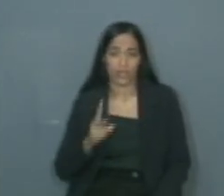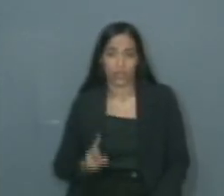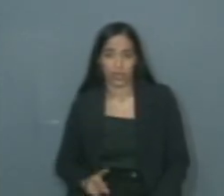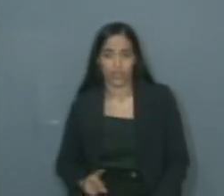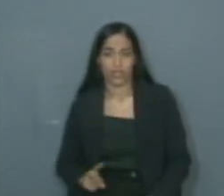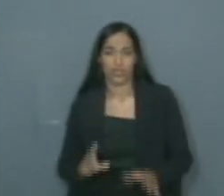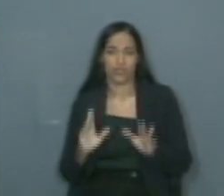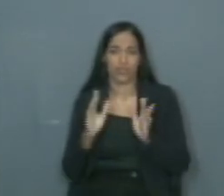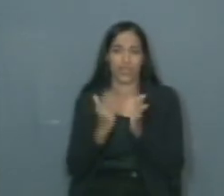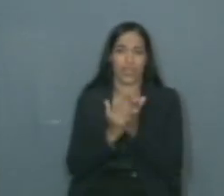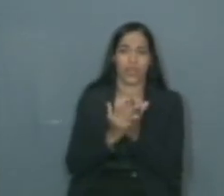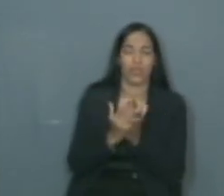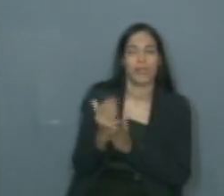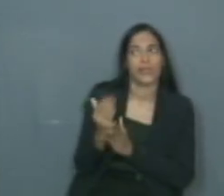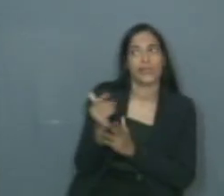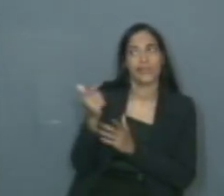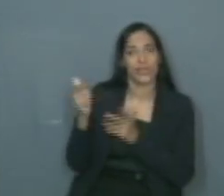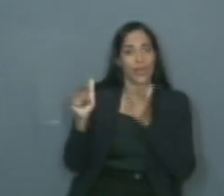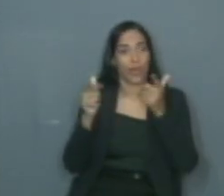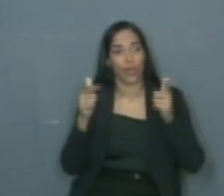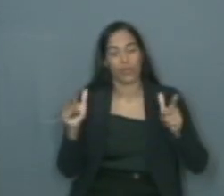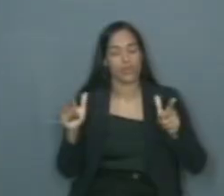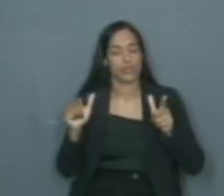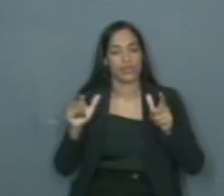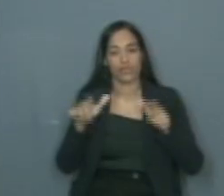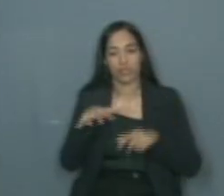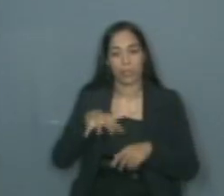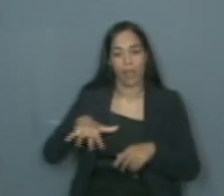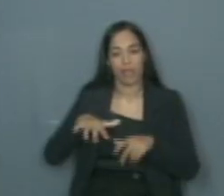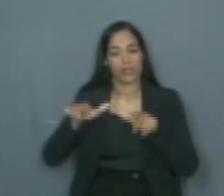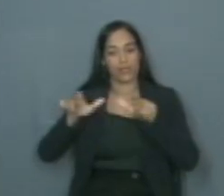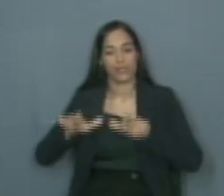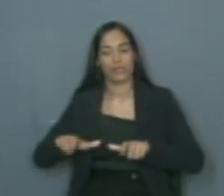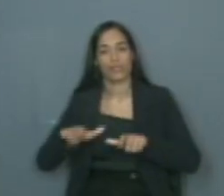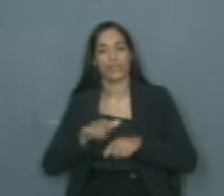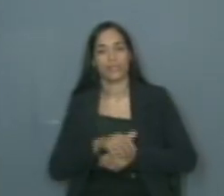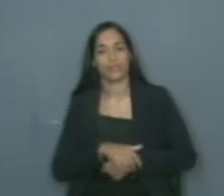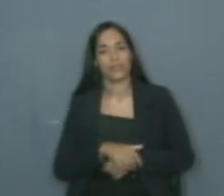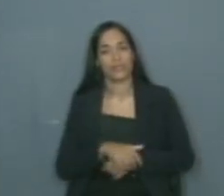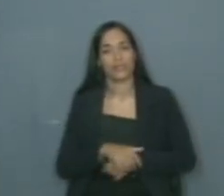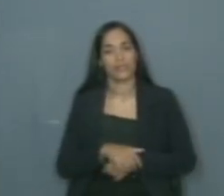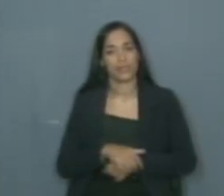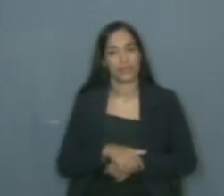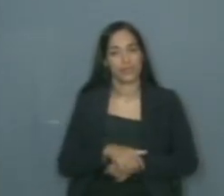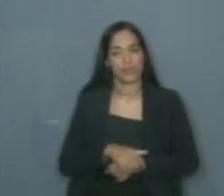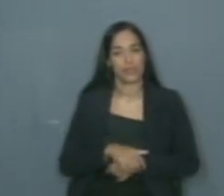elas já começaram em outras esferas. Elas já começaram